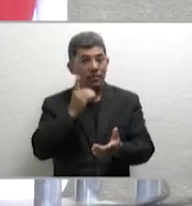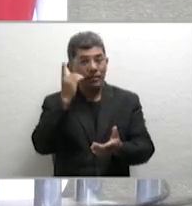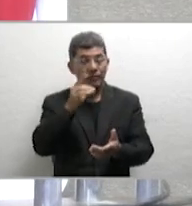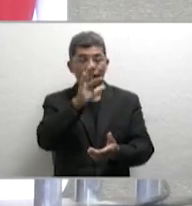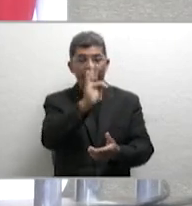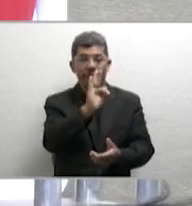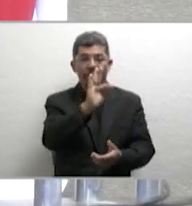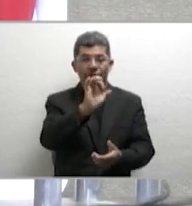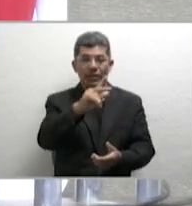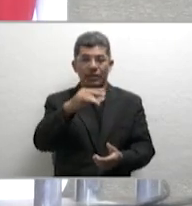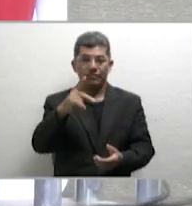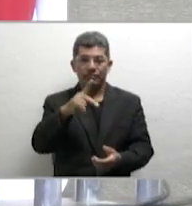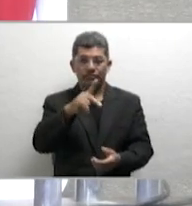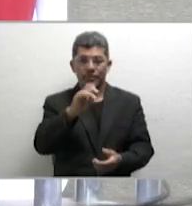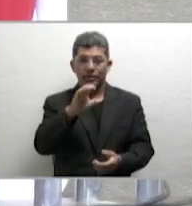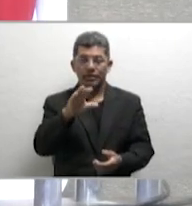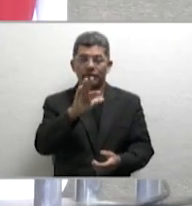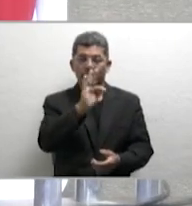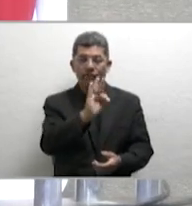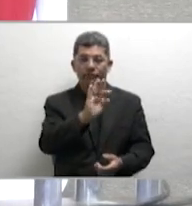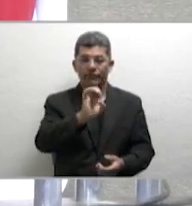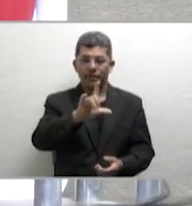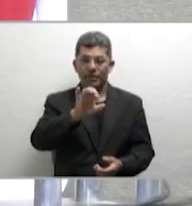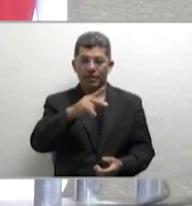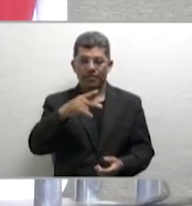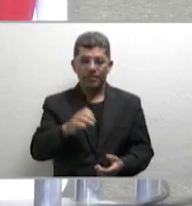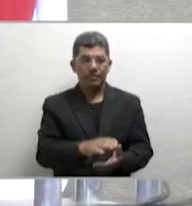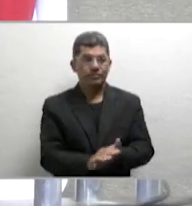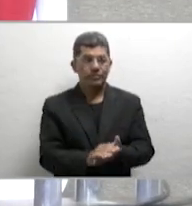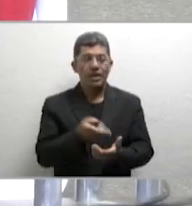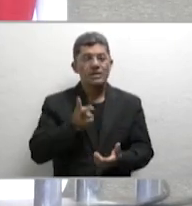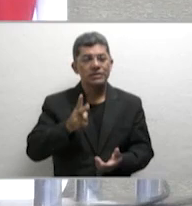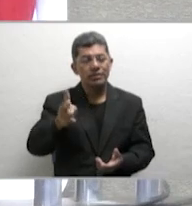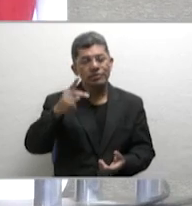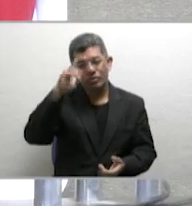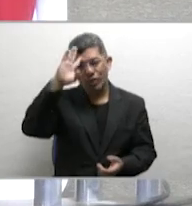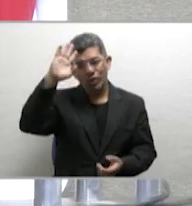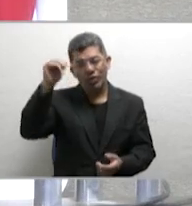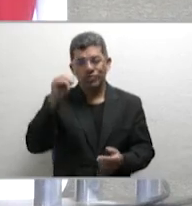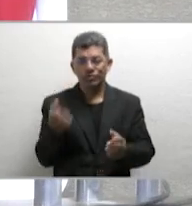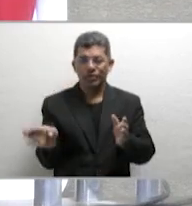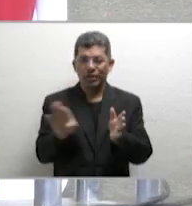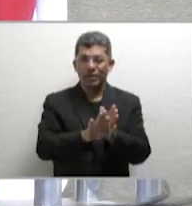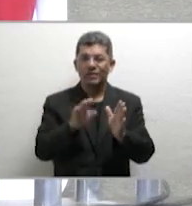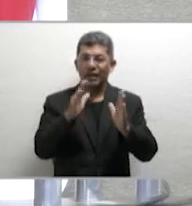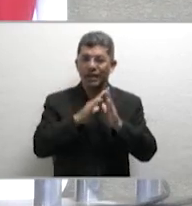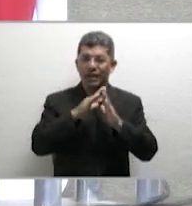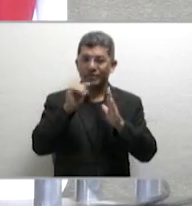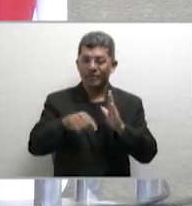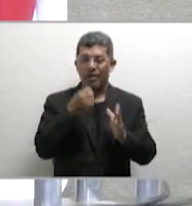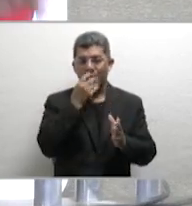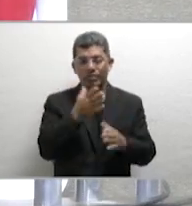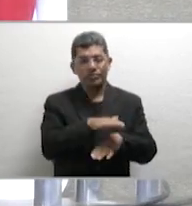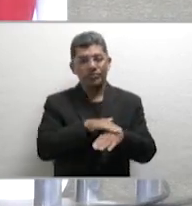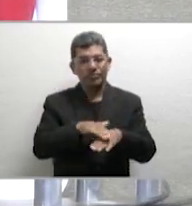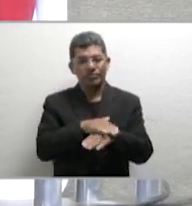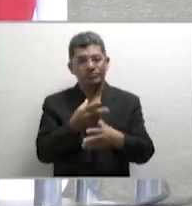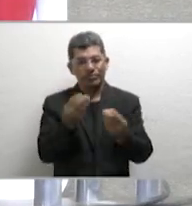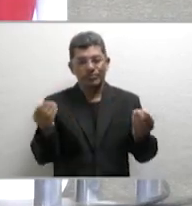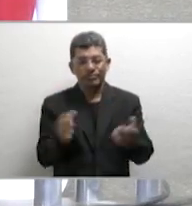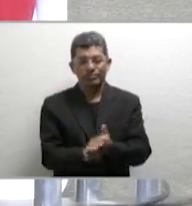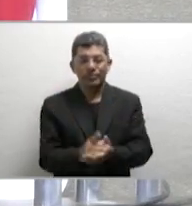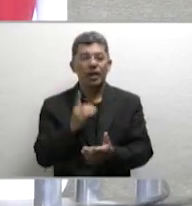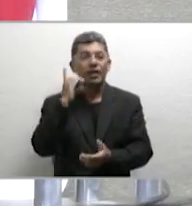Felipe Souza, né, que sempre sonhou estar aqui nessa casa, a gente que conversa muito, Felipe. Deputado Abdala